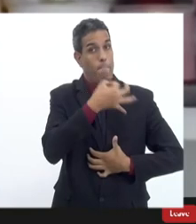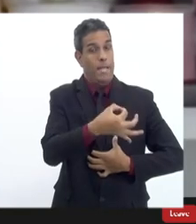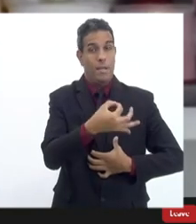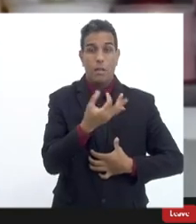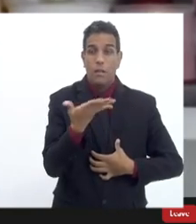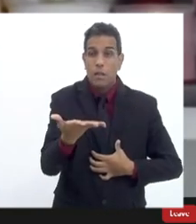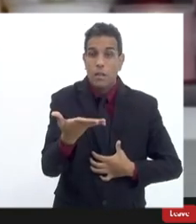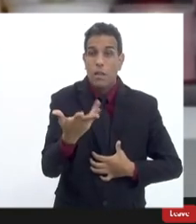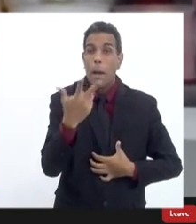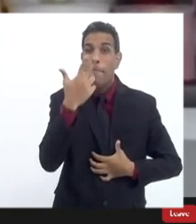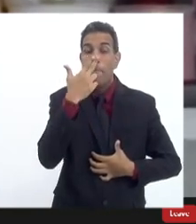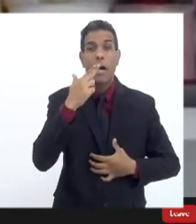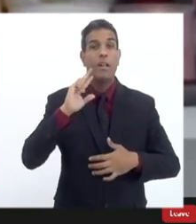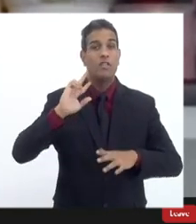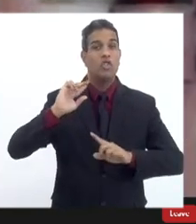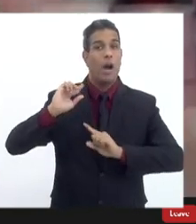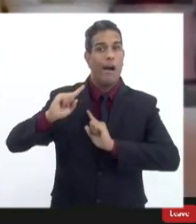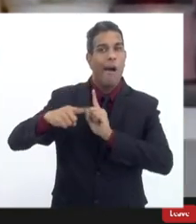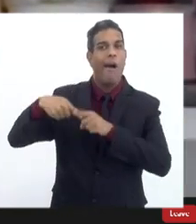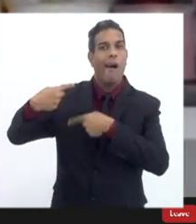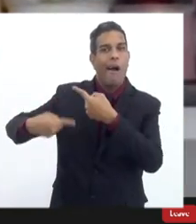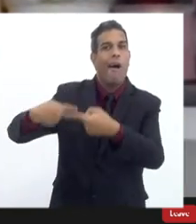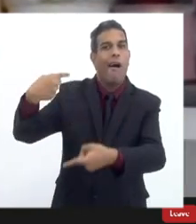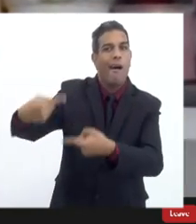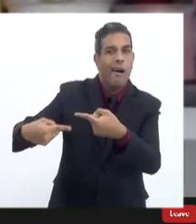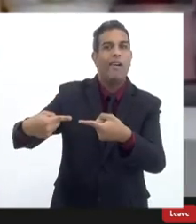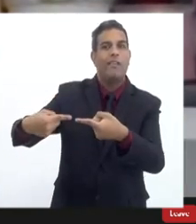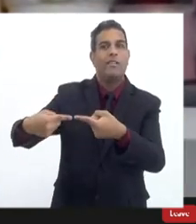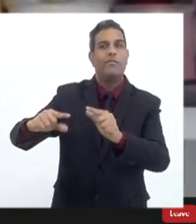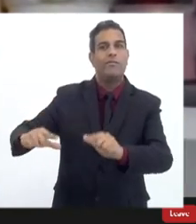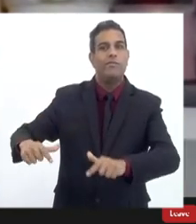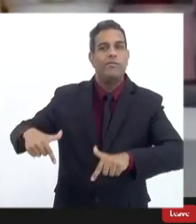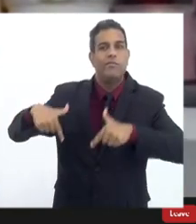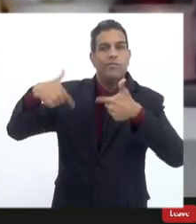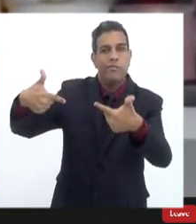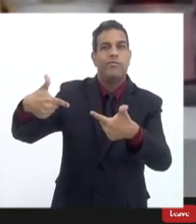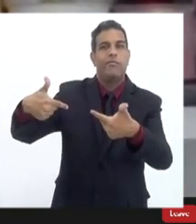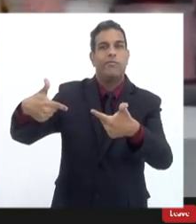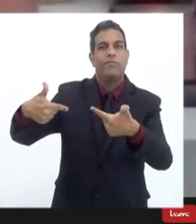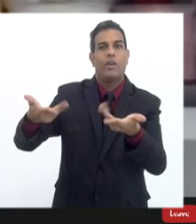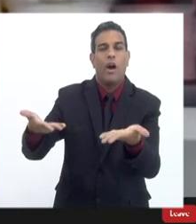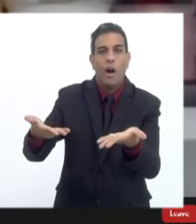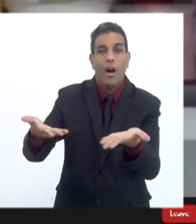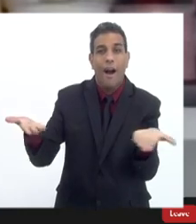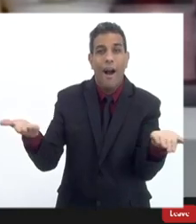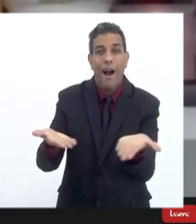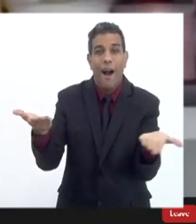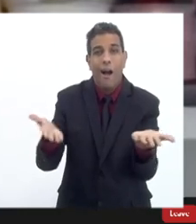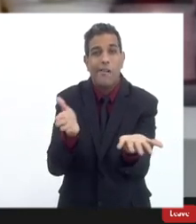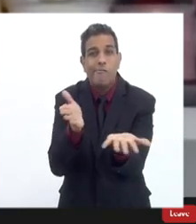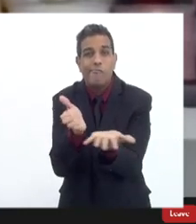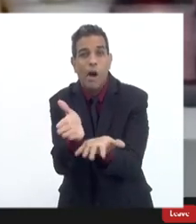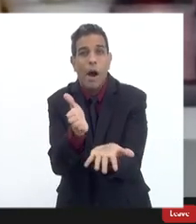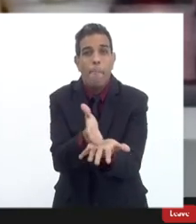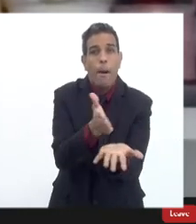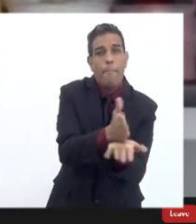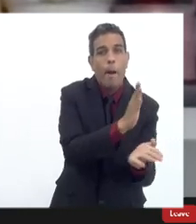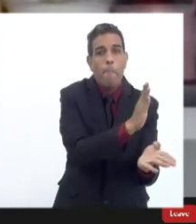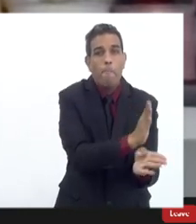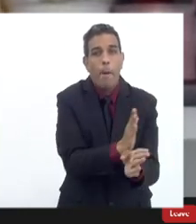a consequência de uma série de ações já realizadas antes e que fosse a campo para